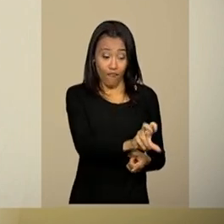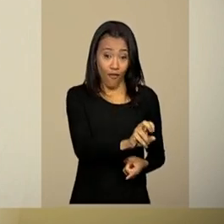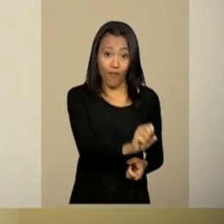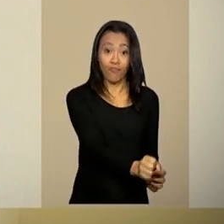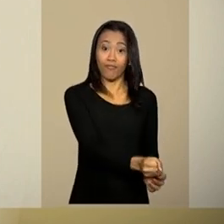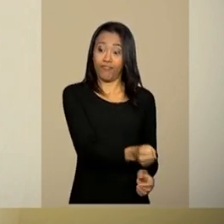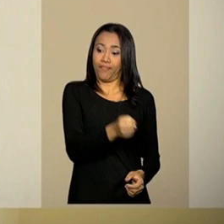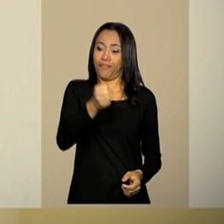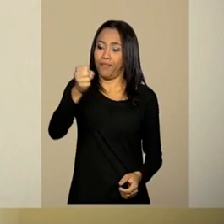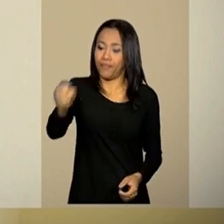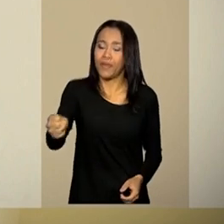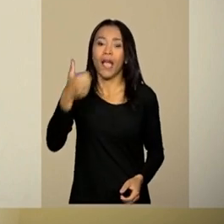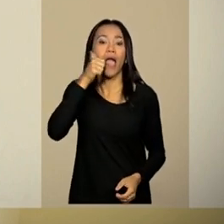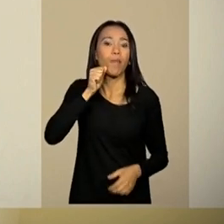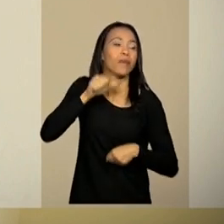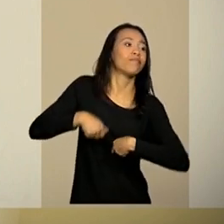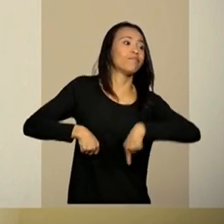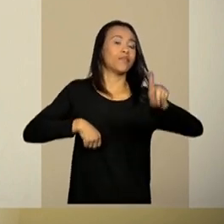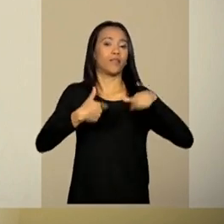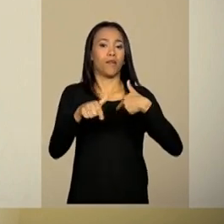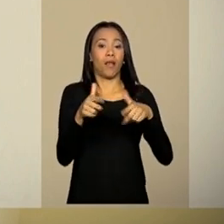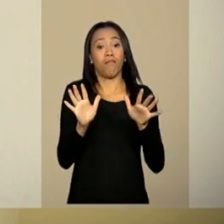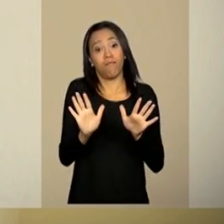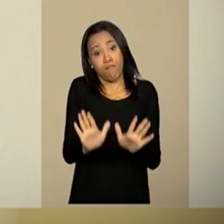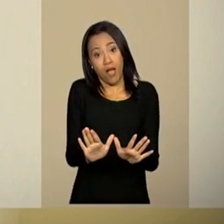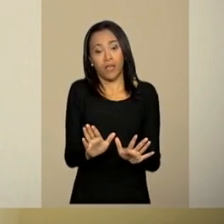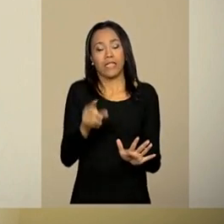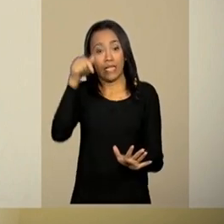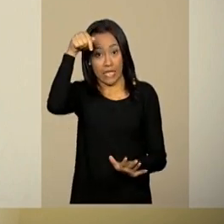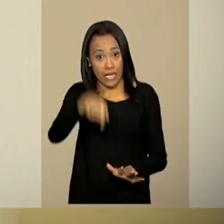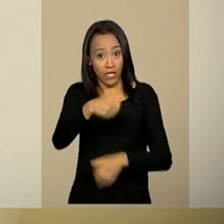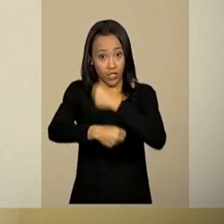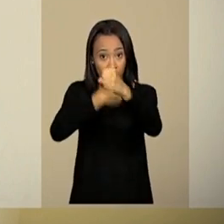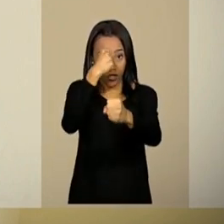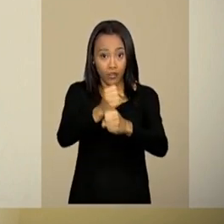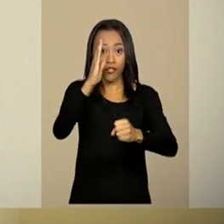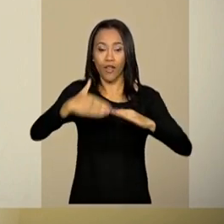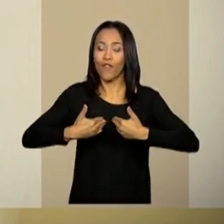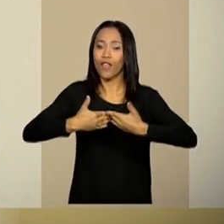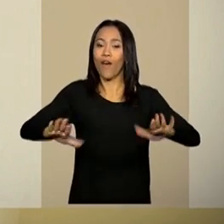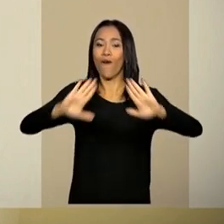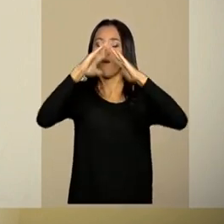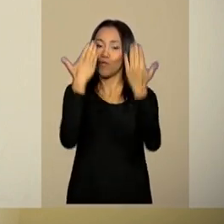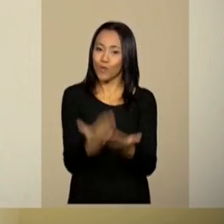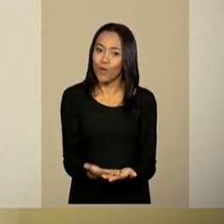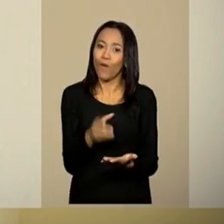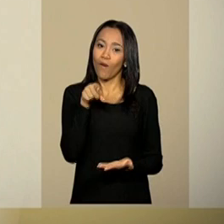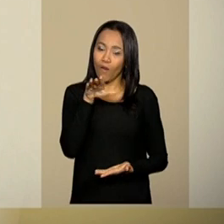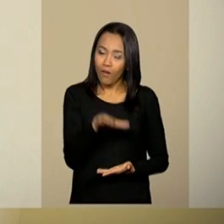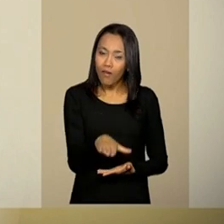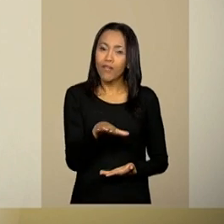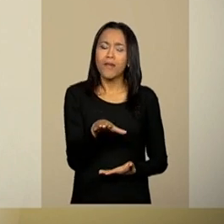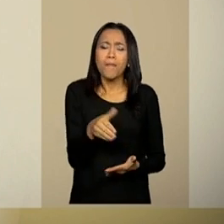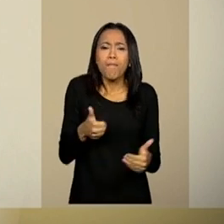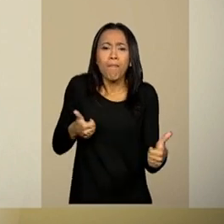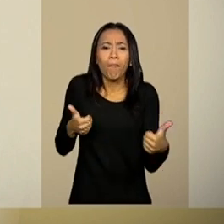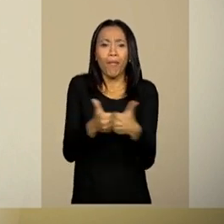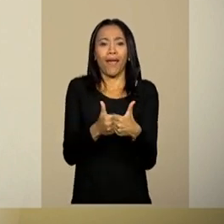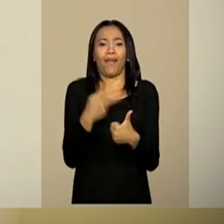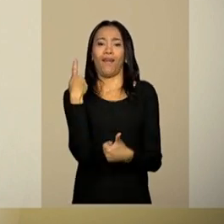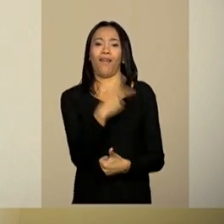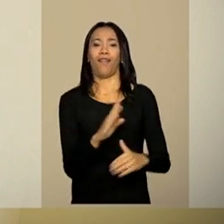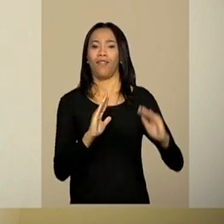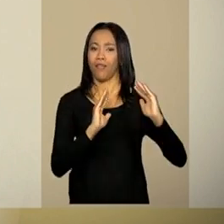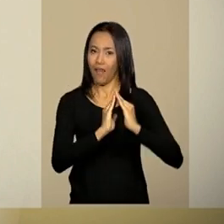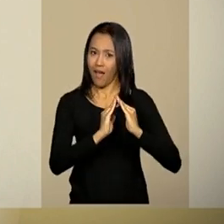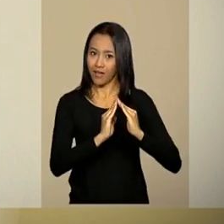dela enquanto a mãe trabalhava mas aí Luciano neste ano foi inaugurada uma dessas creches pertinho da casa